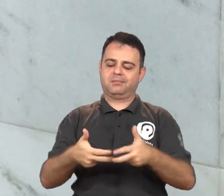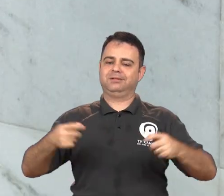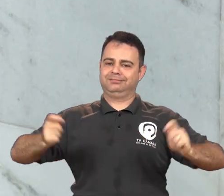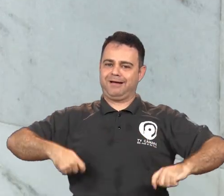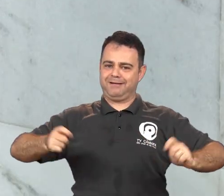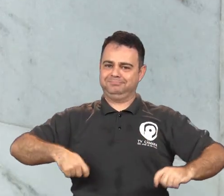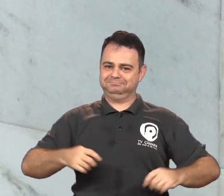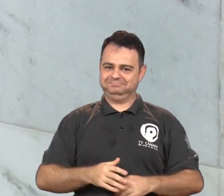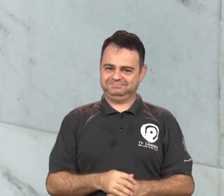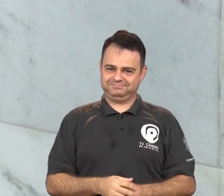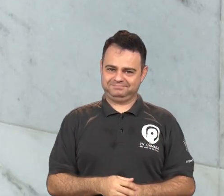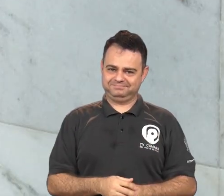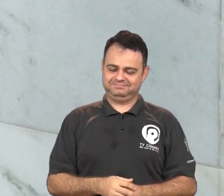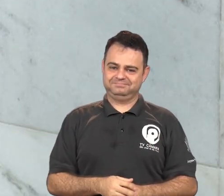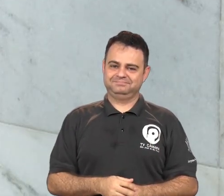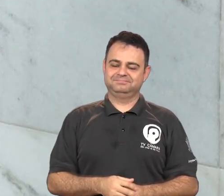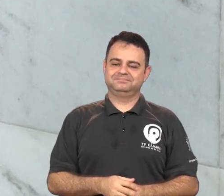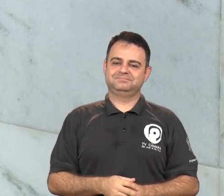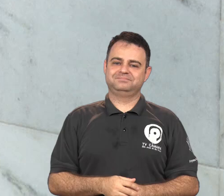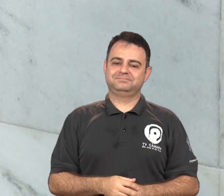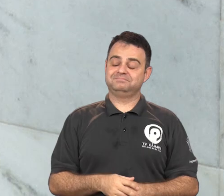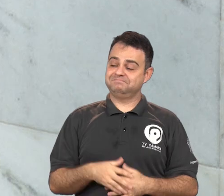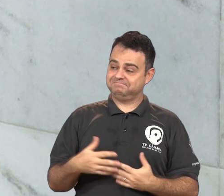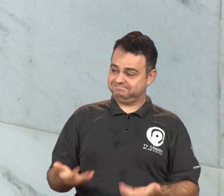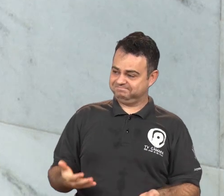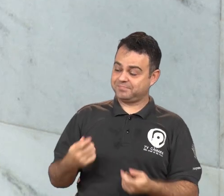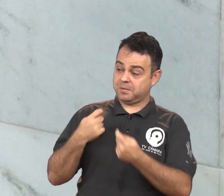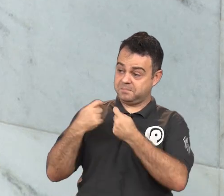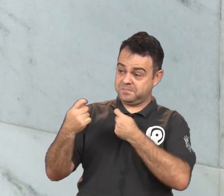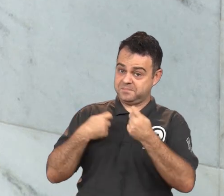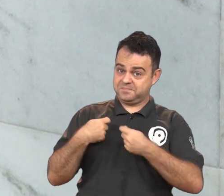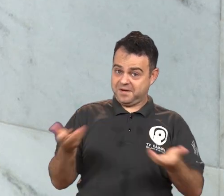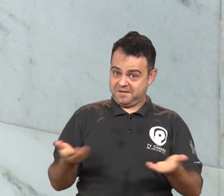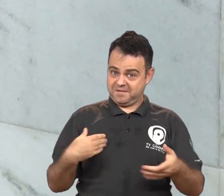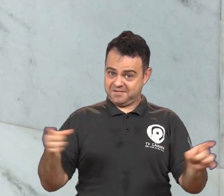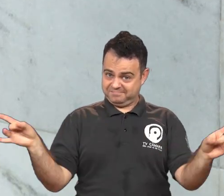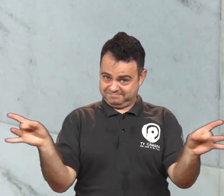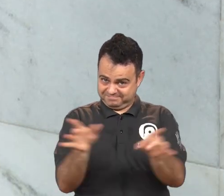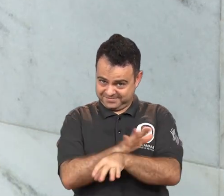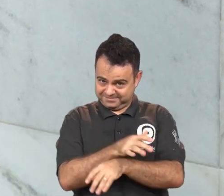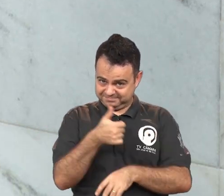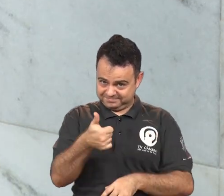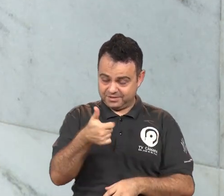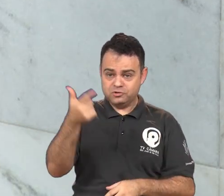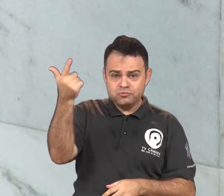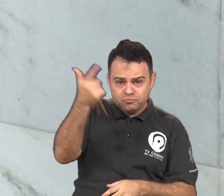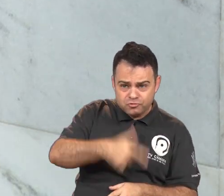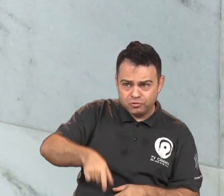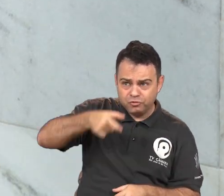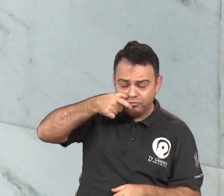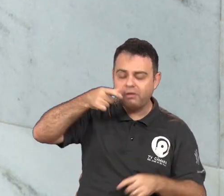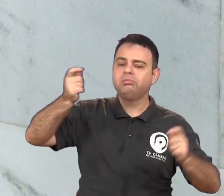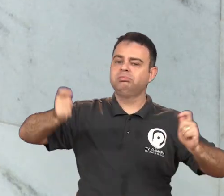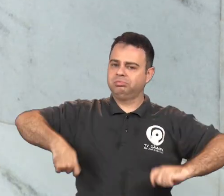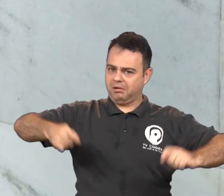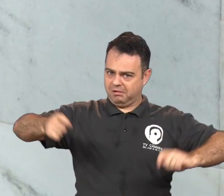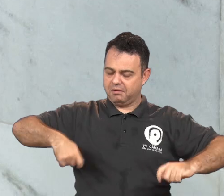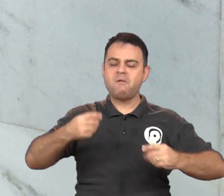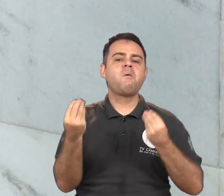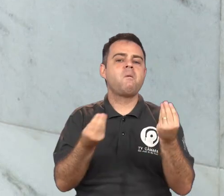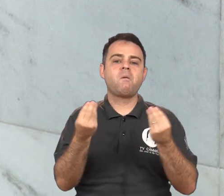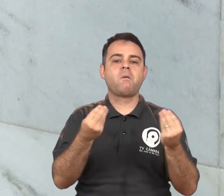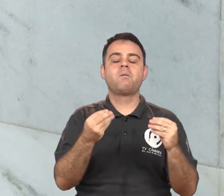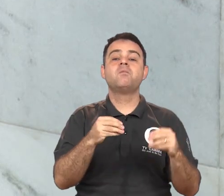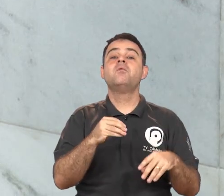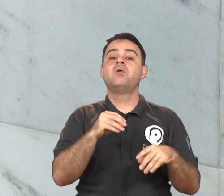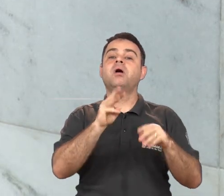Com certeza. Bom, esta edição do Questão de Ordem fica por aqui. Se você quiser rever este programa, basta